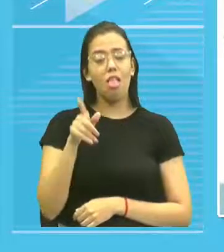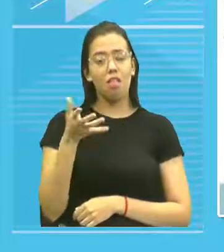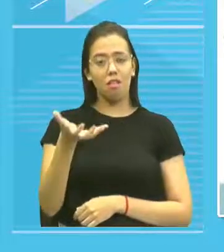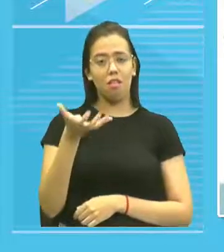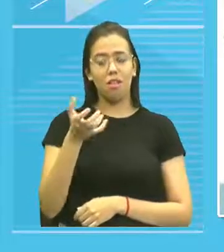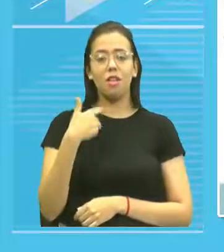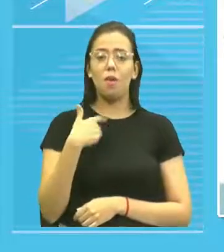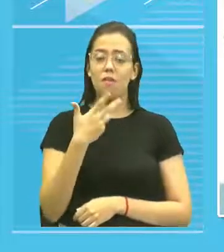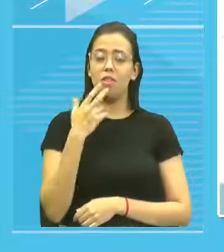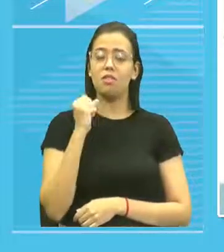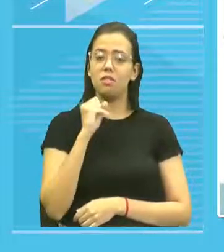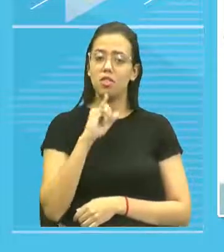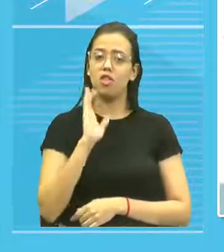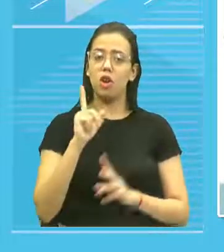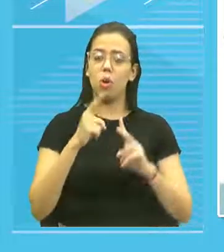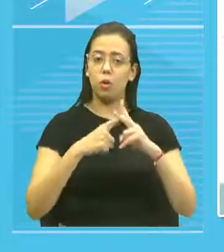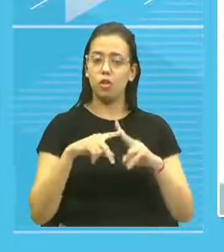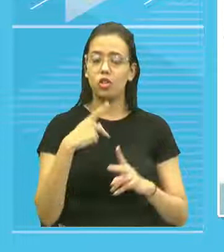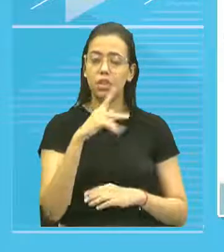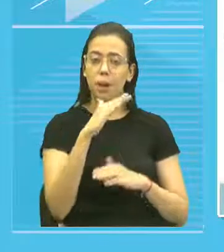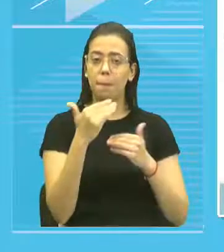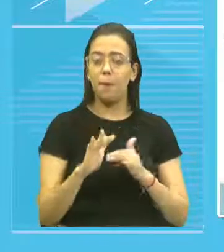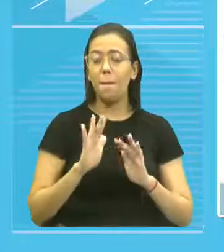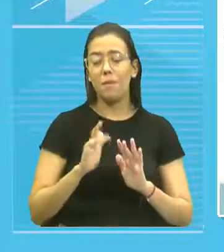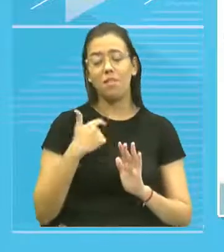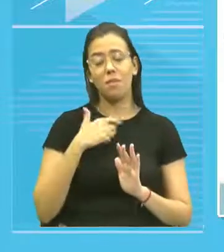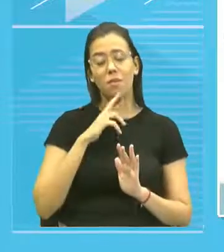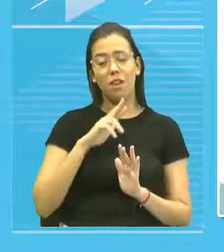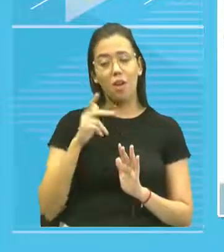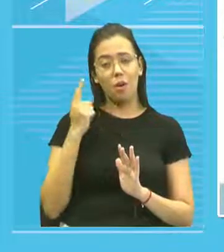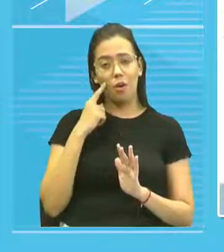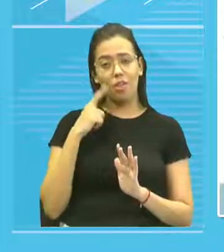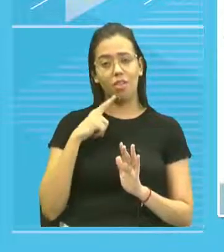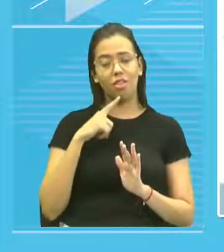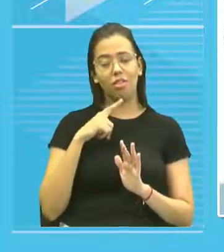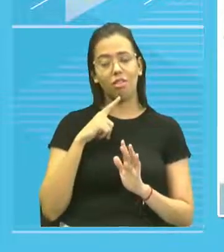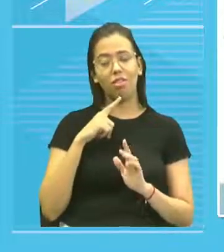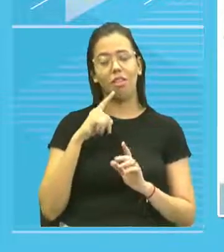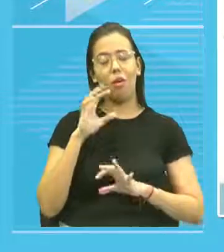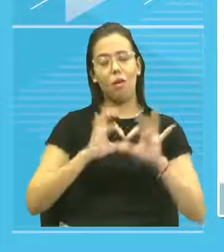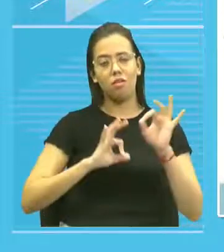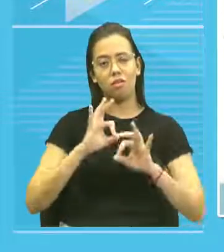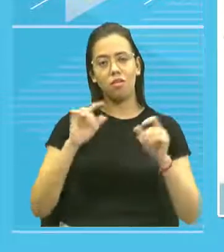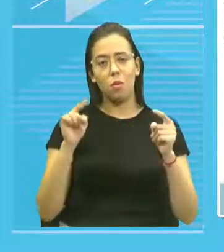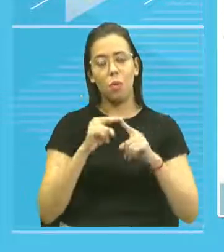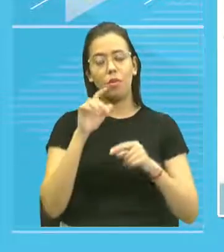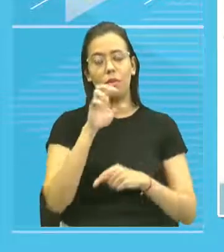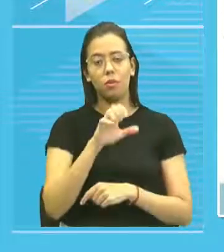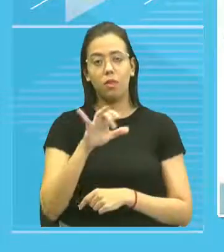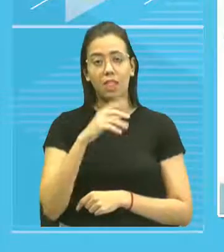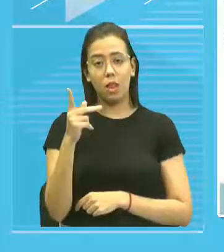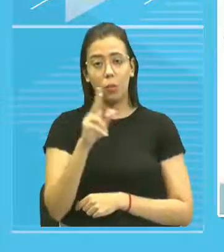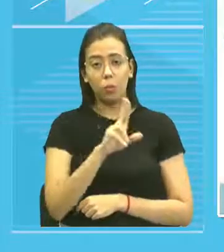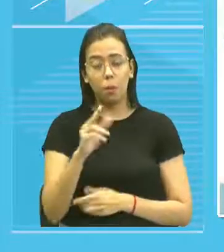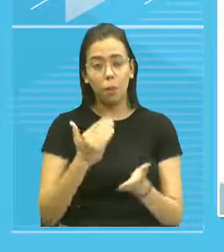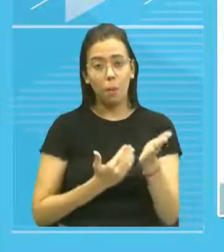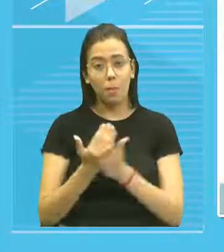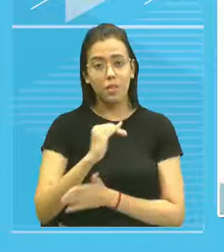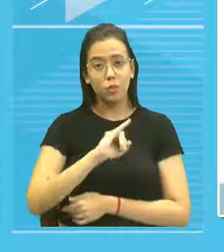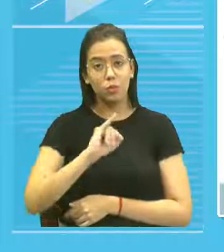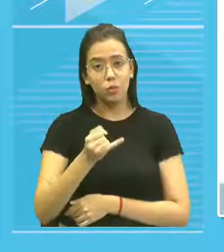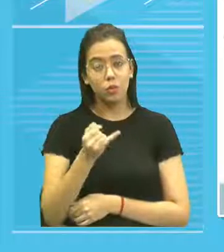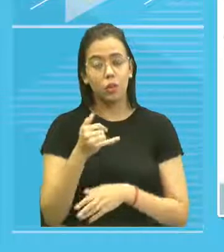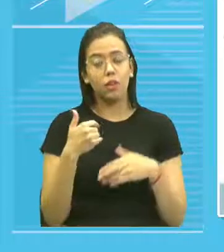queria que eu dissesse eu já corrigiu a prova dele é o e as provas têm ordem alfabética eu parei na letra g o seu nome começa com J logo